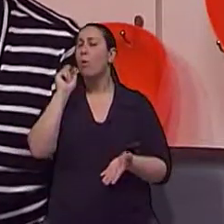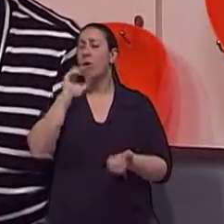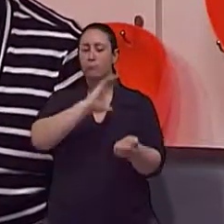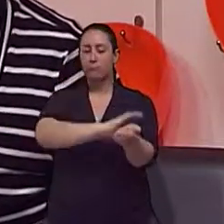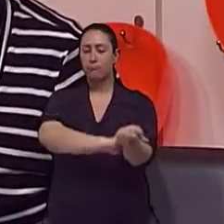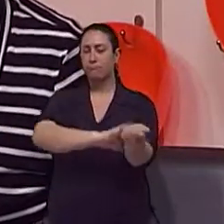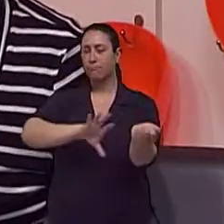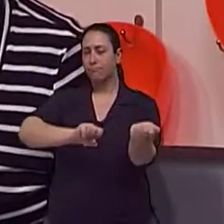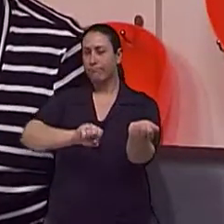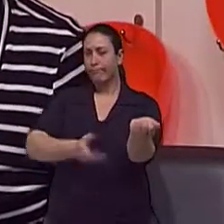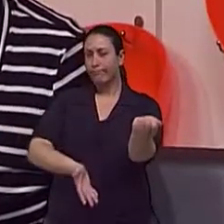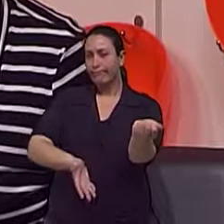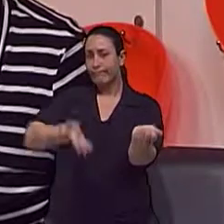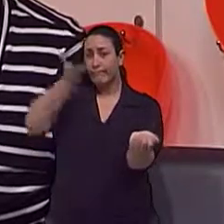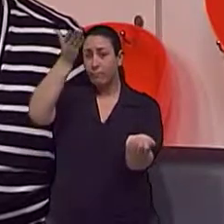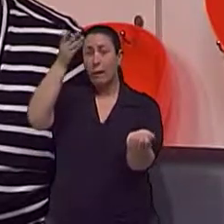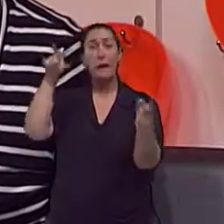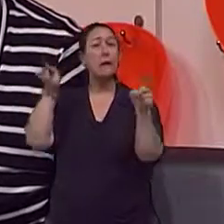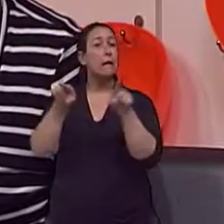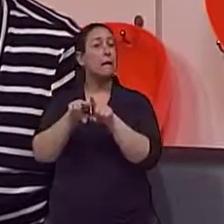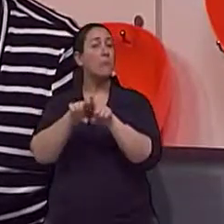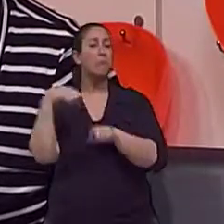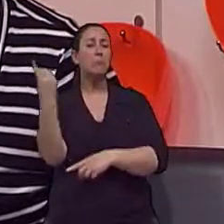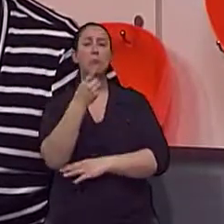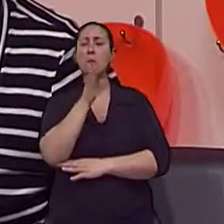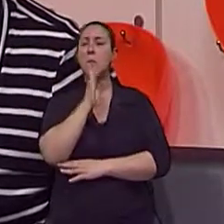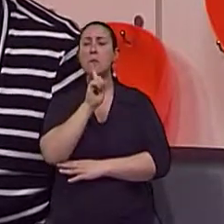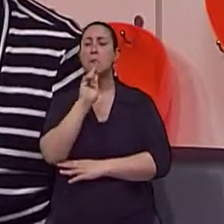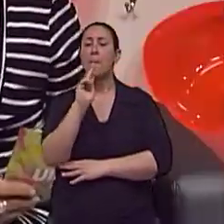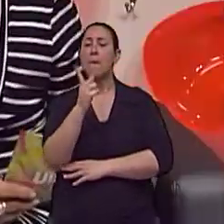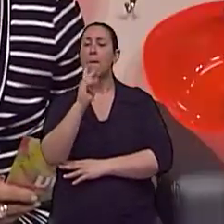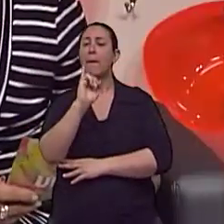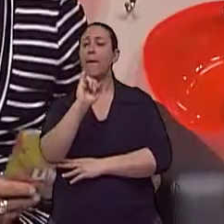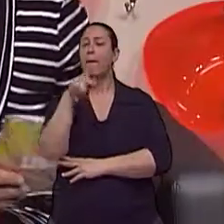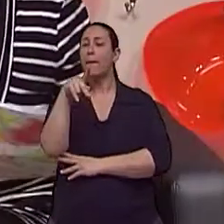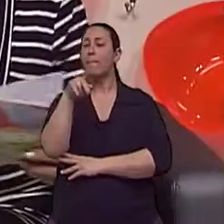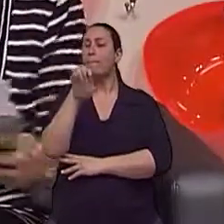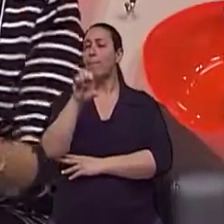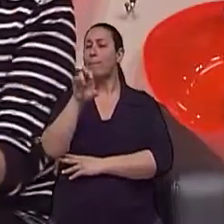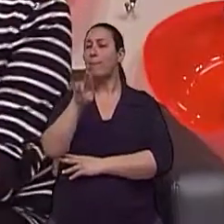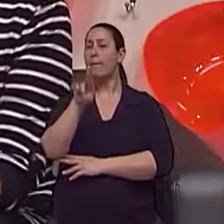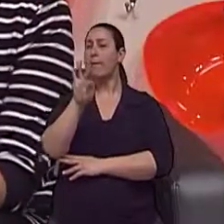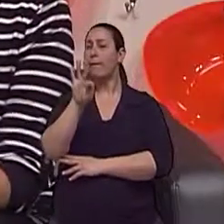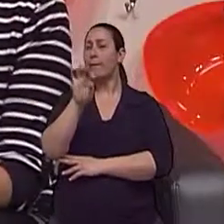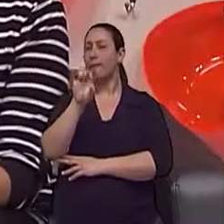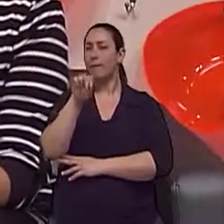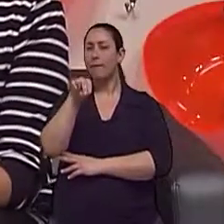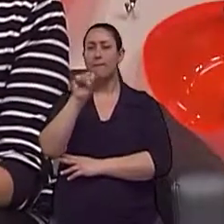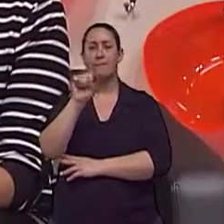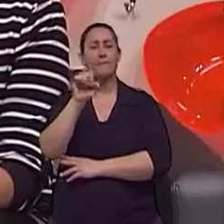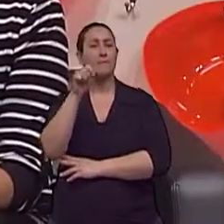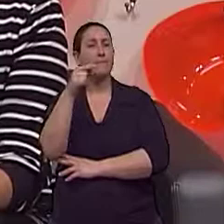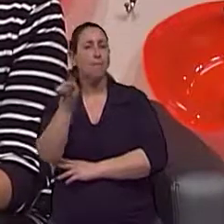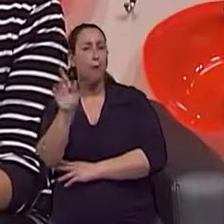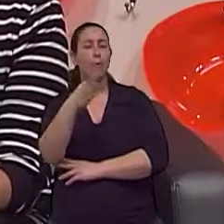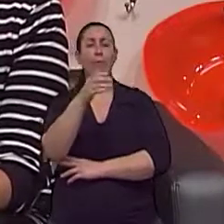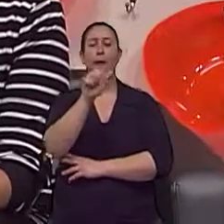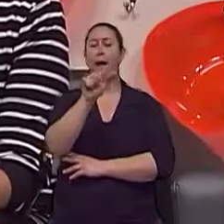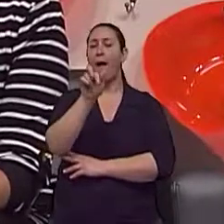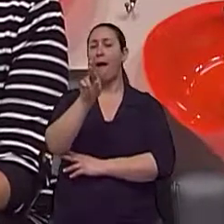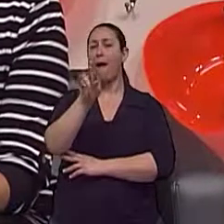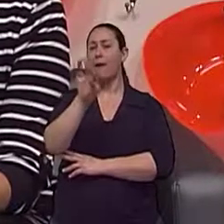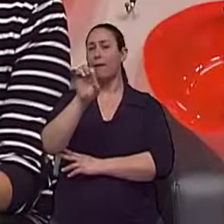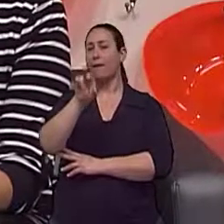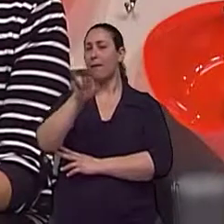conhecida também como hipertensão arterial e segundo a sociedade brasileira de hipertensão